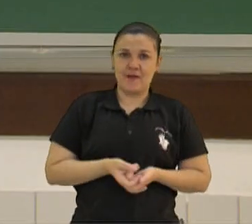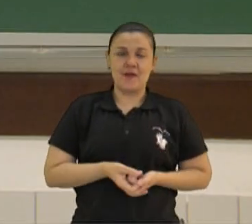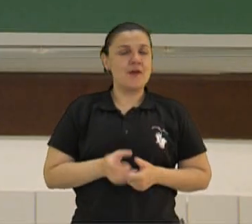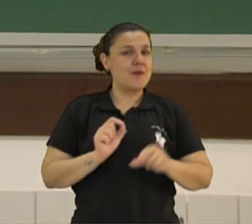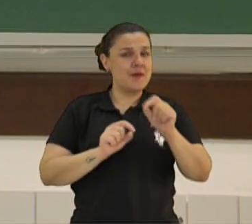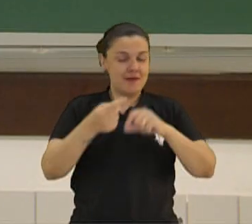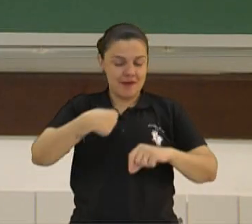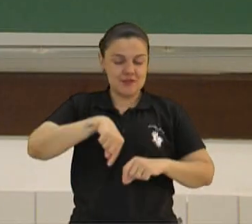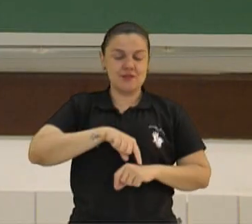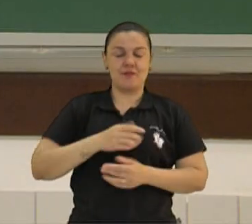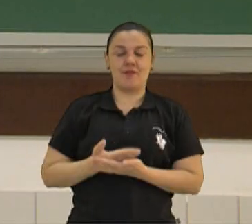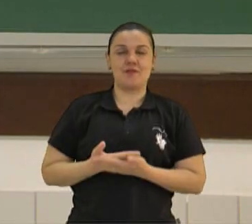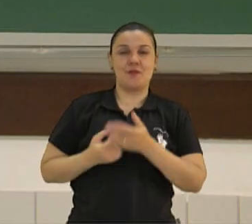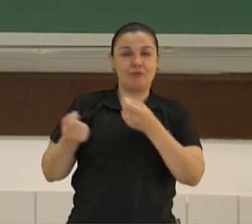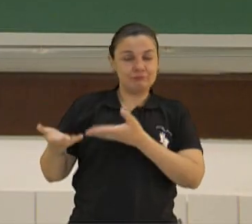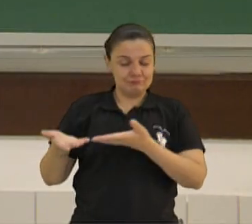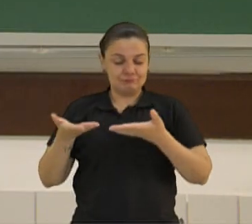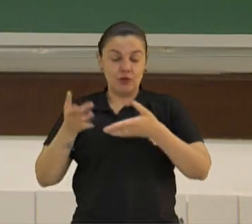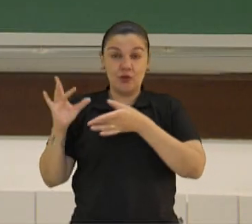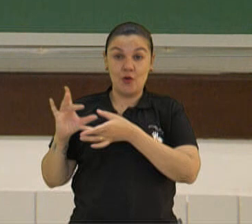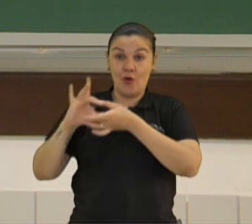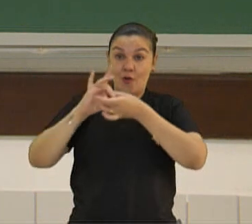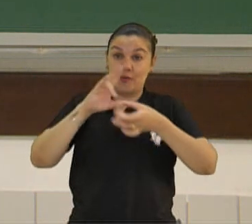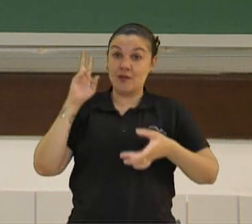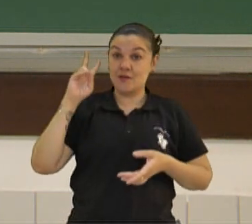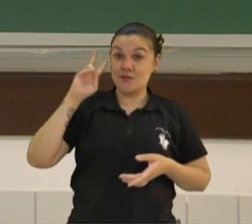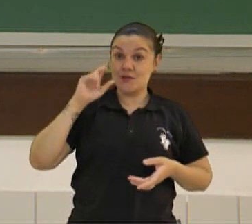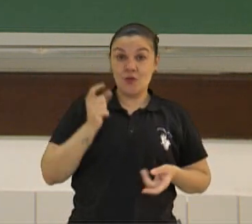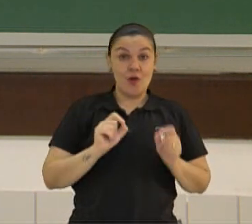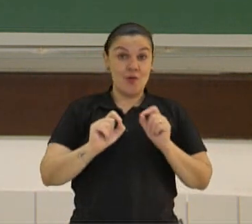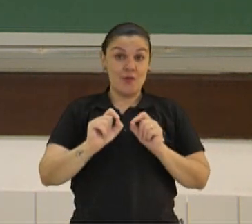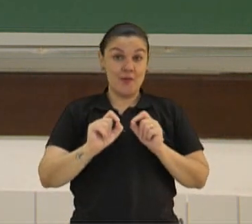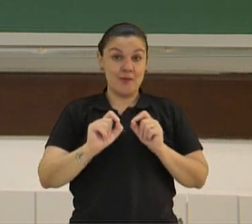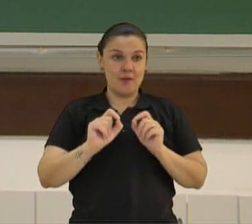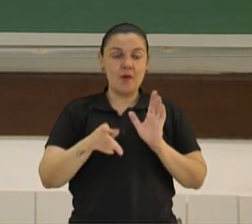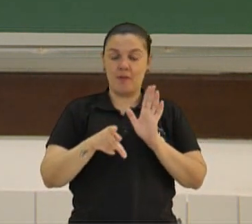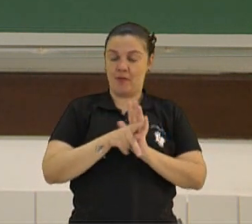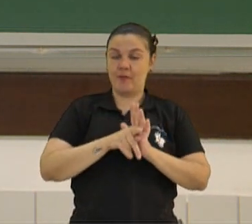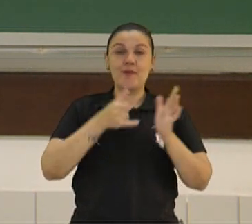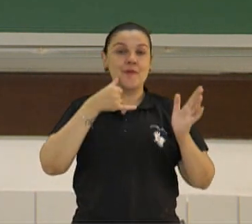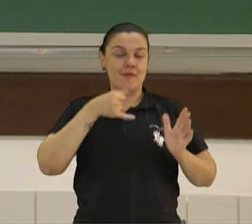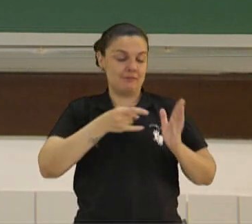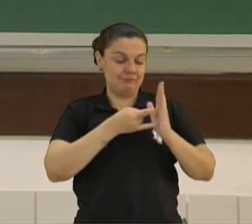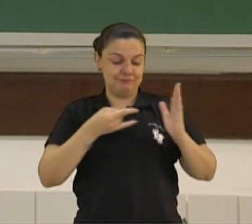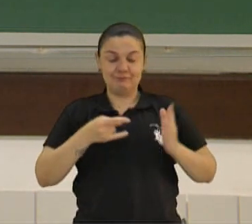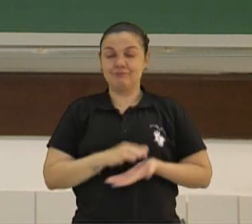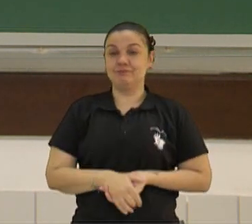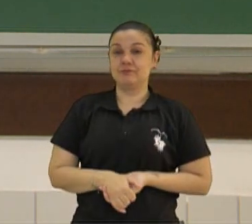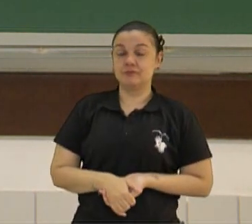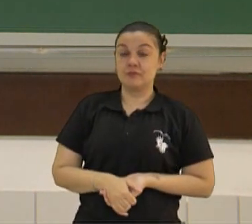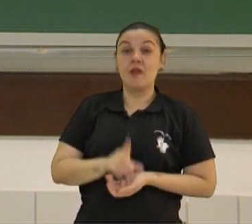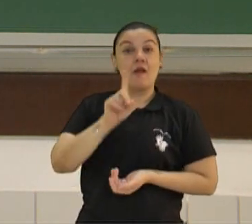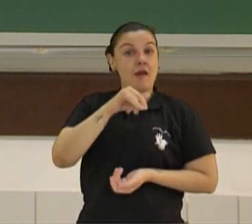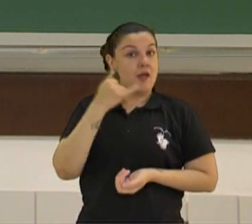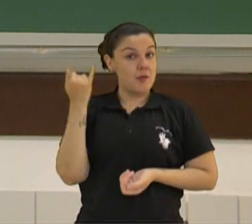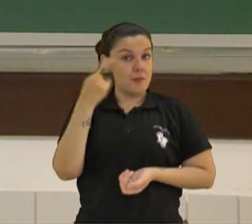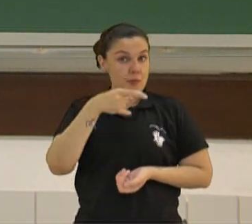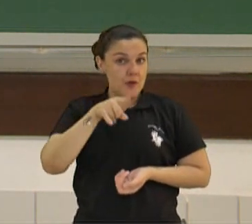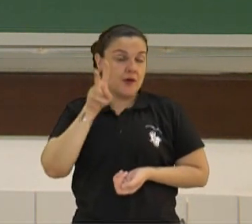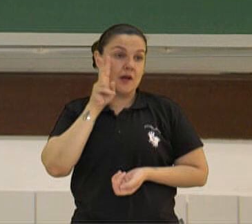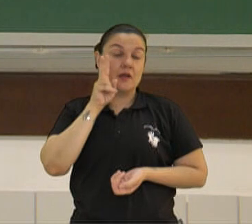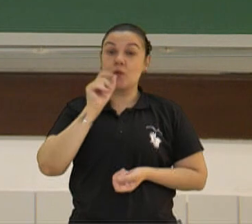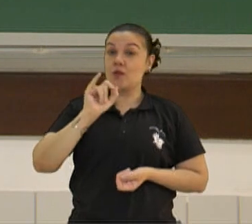pessoal, nós vamos trazer um contexto histórico relacionado ao eletromagnetismo. Vale lembrar, querido aluno,